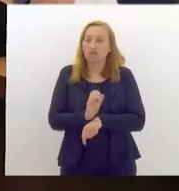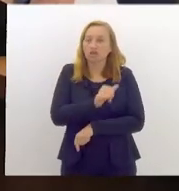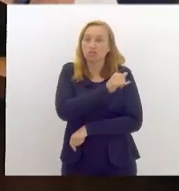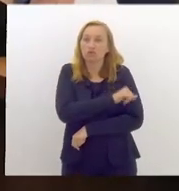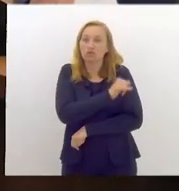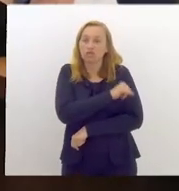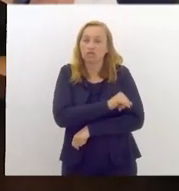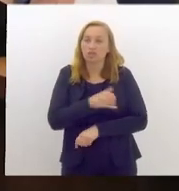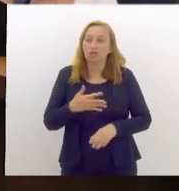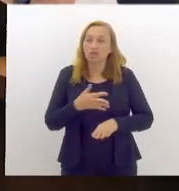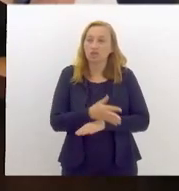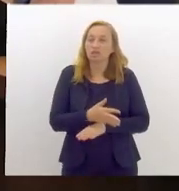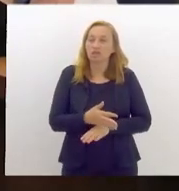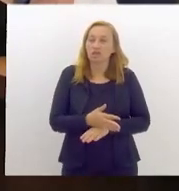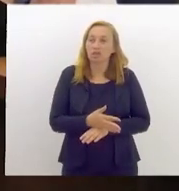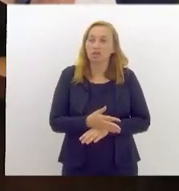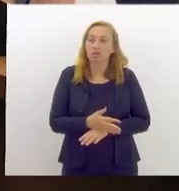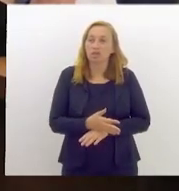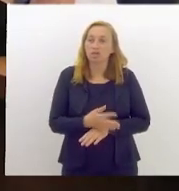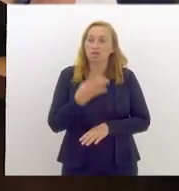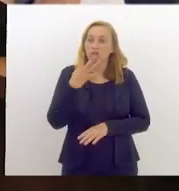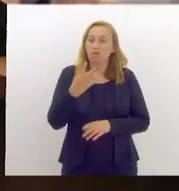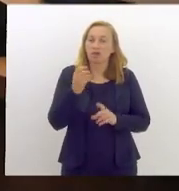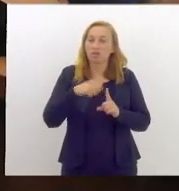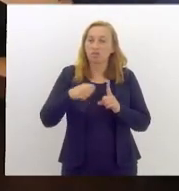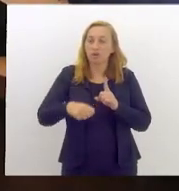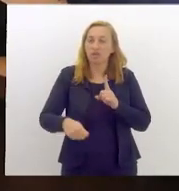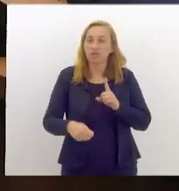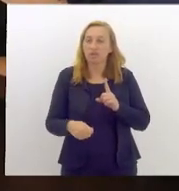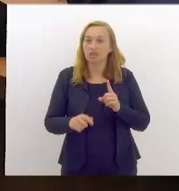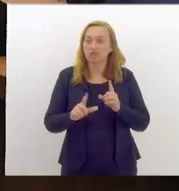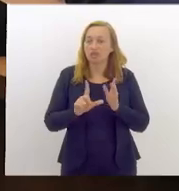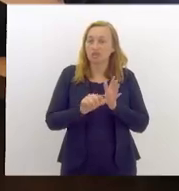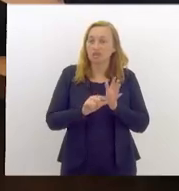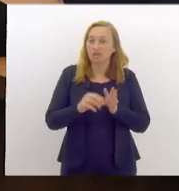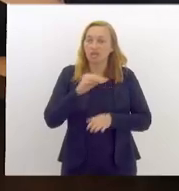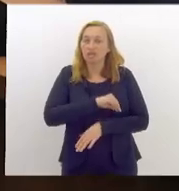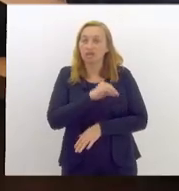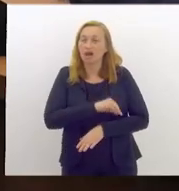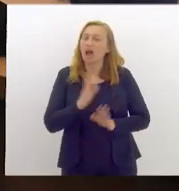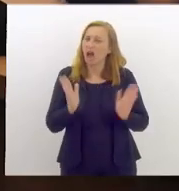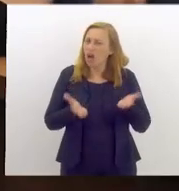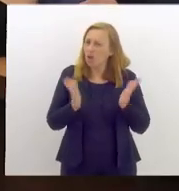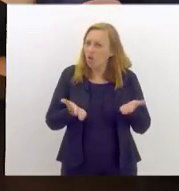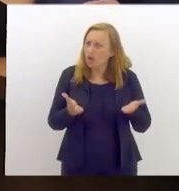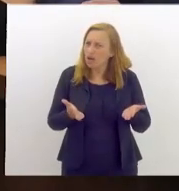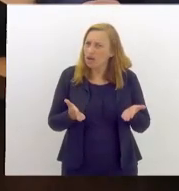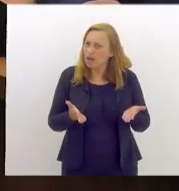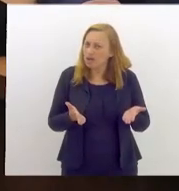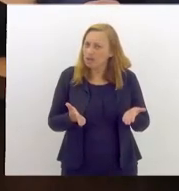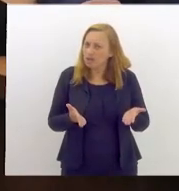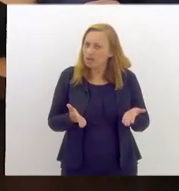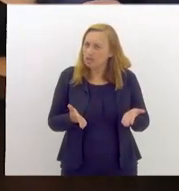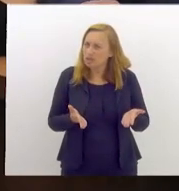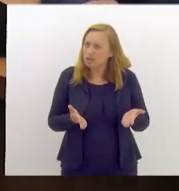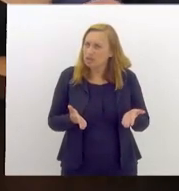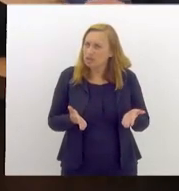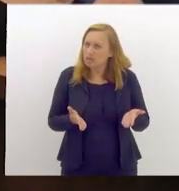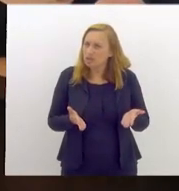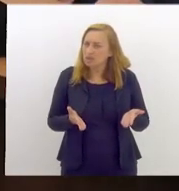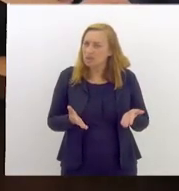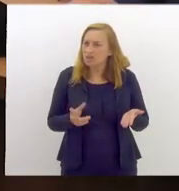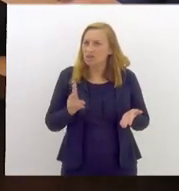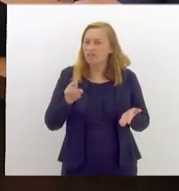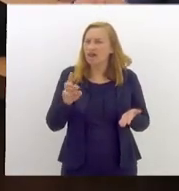Janeiro chegassem a ficar quatro meses sem salário agora atender a um